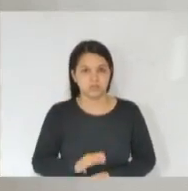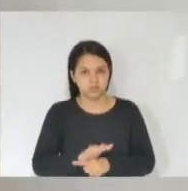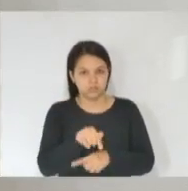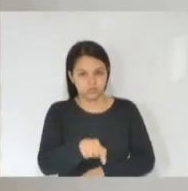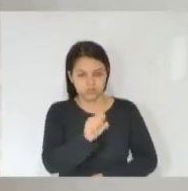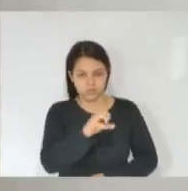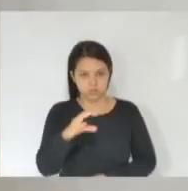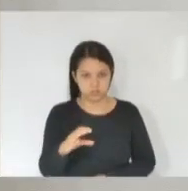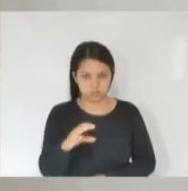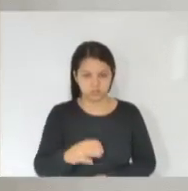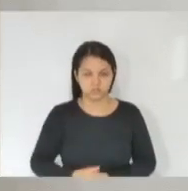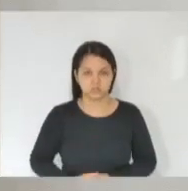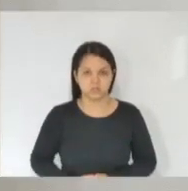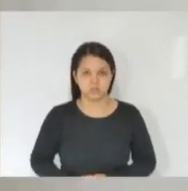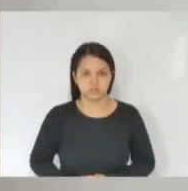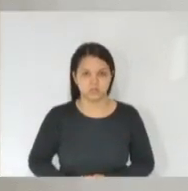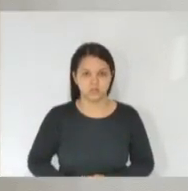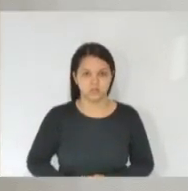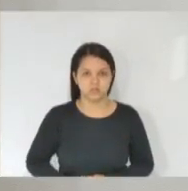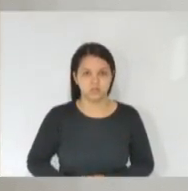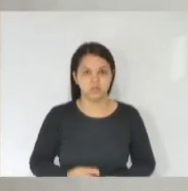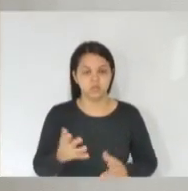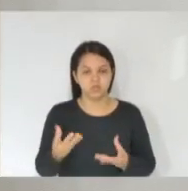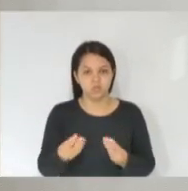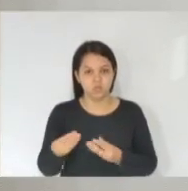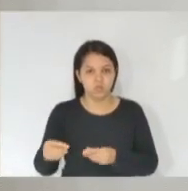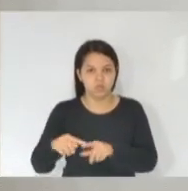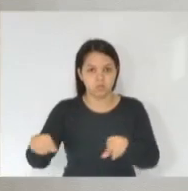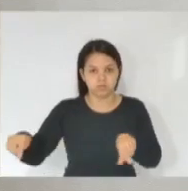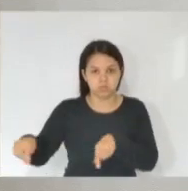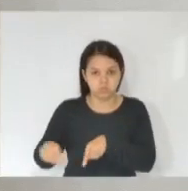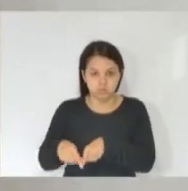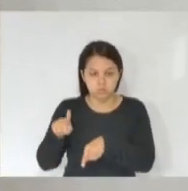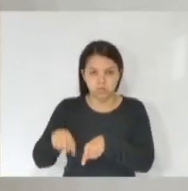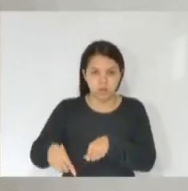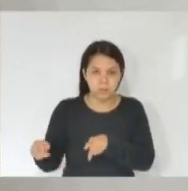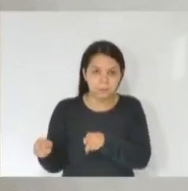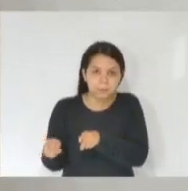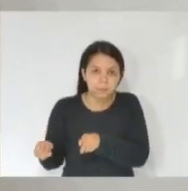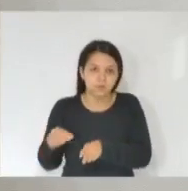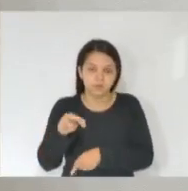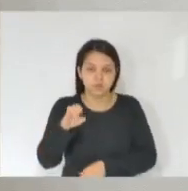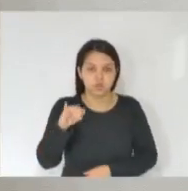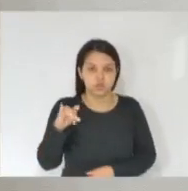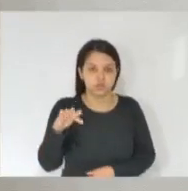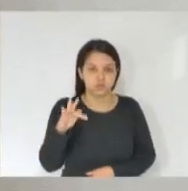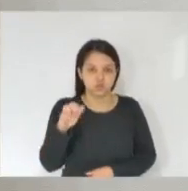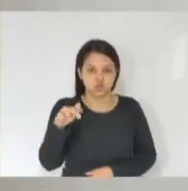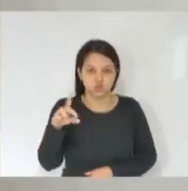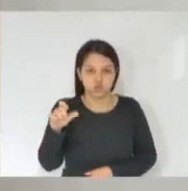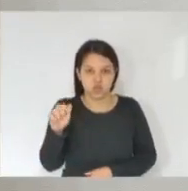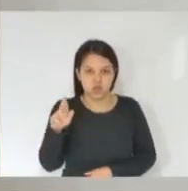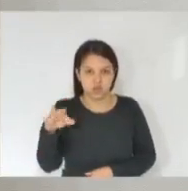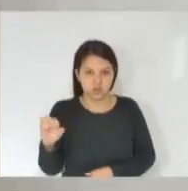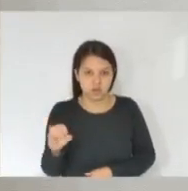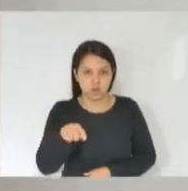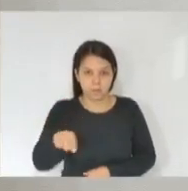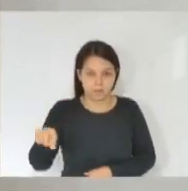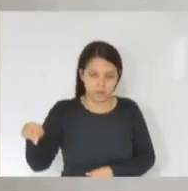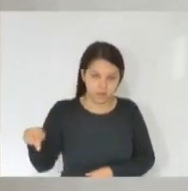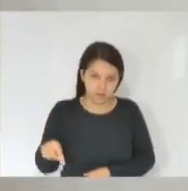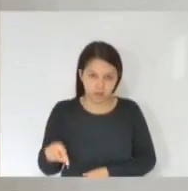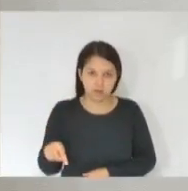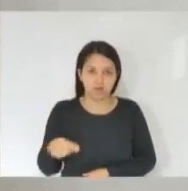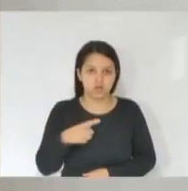Catarina. A maioria das propriedades são minifundiárias, mas até nesses minifúndios nós